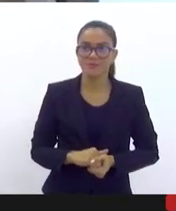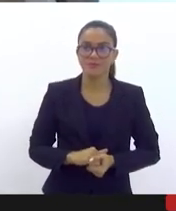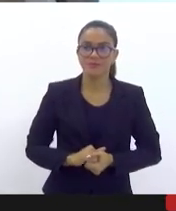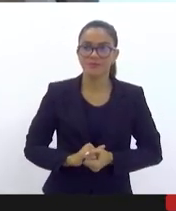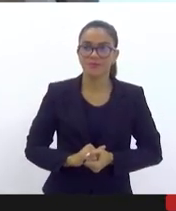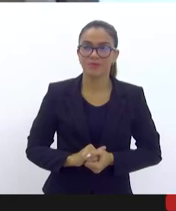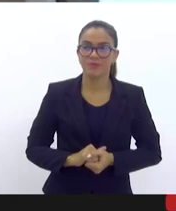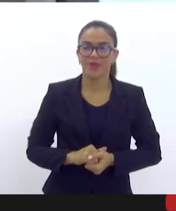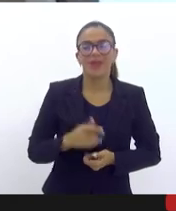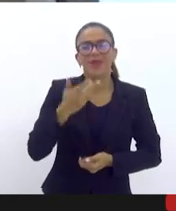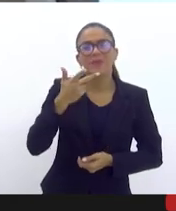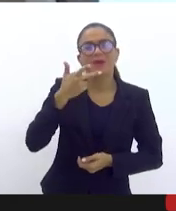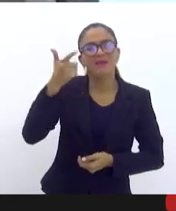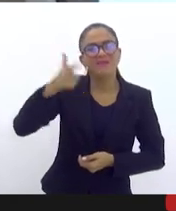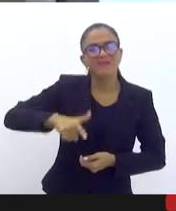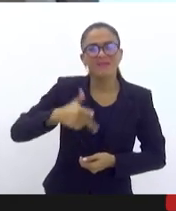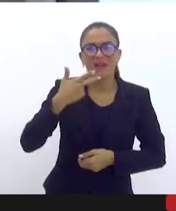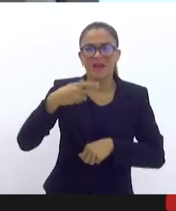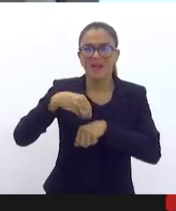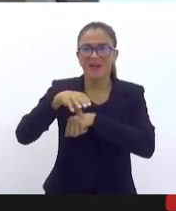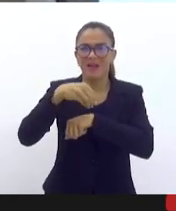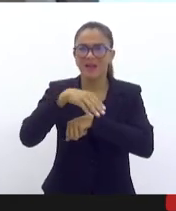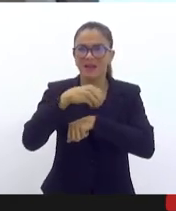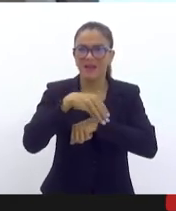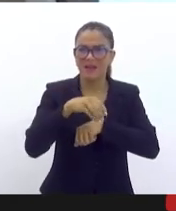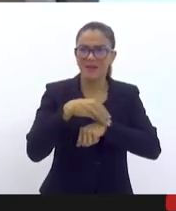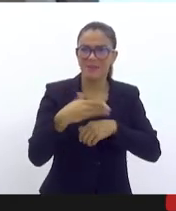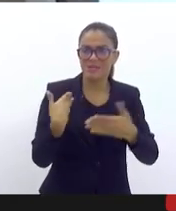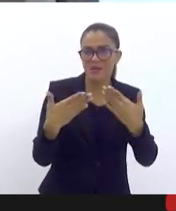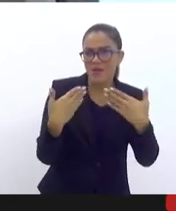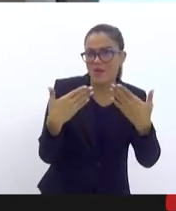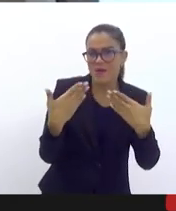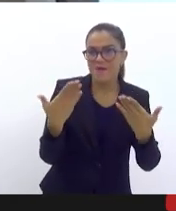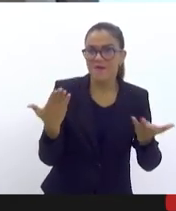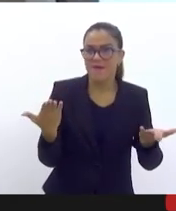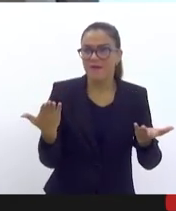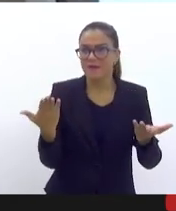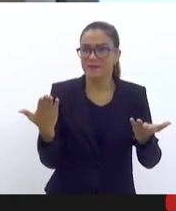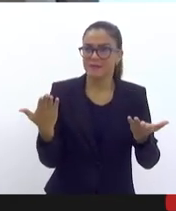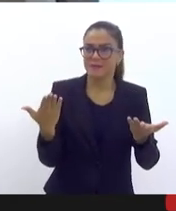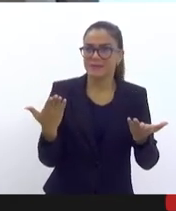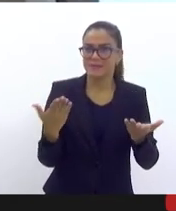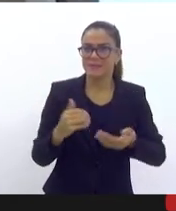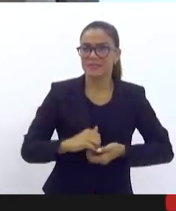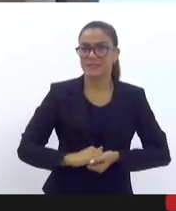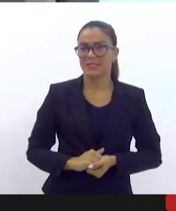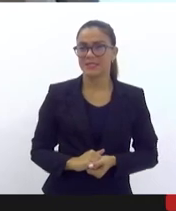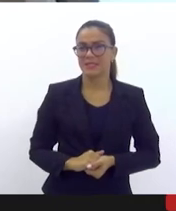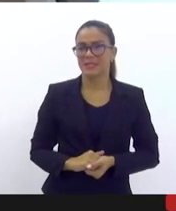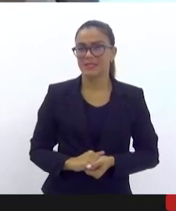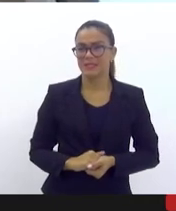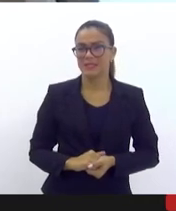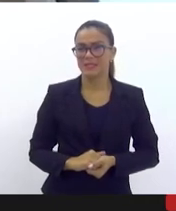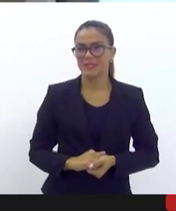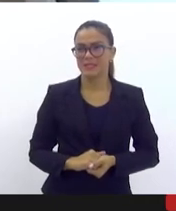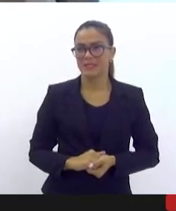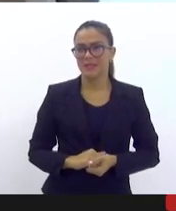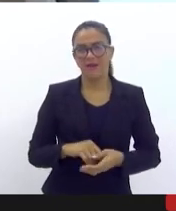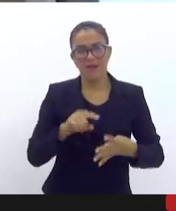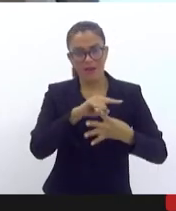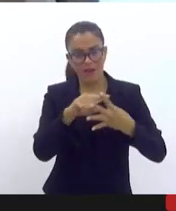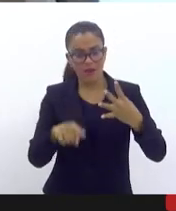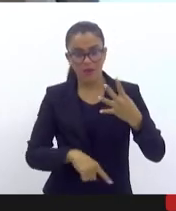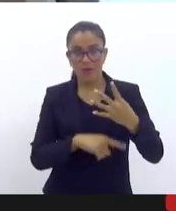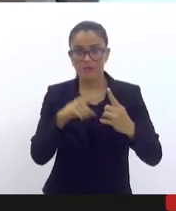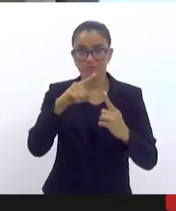que mais eu poderia falar para vocês para a gente abrir a conversa aqui antes da gente abrir a conversa que são de quatro tipos eu já